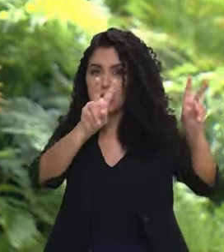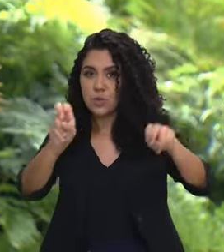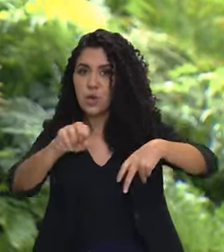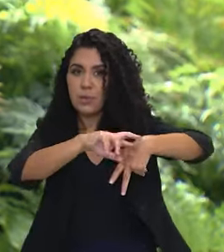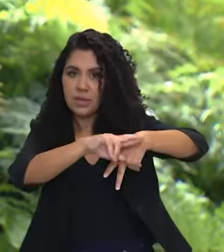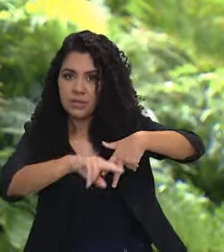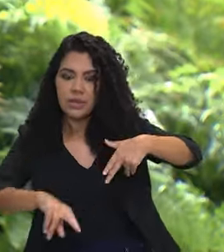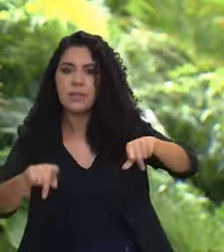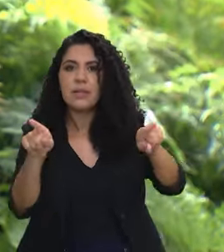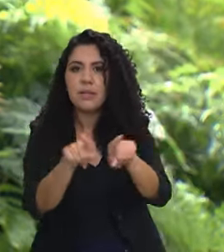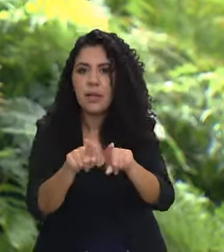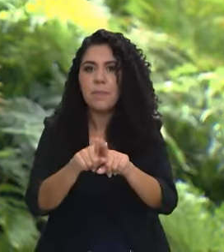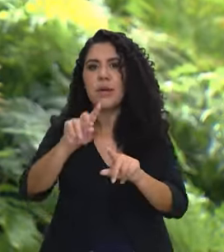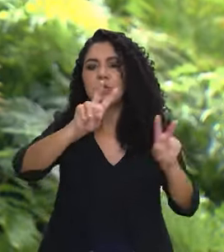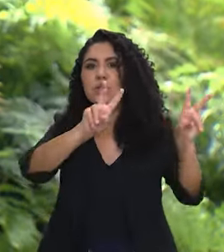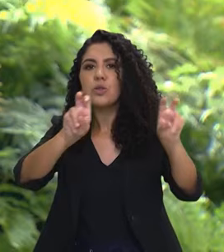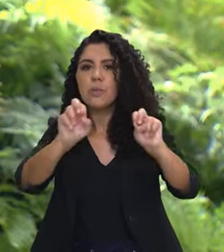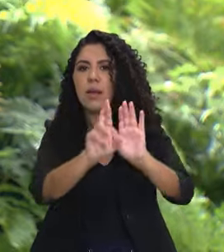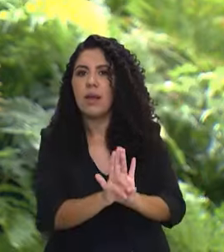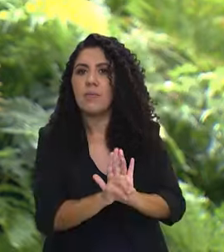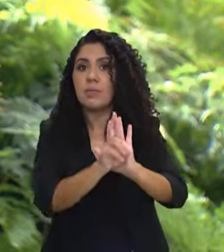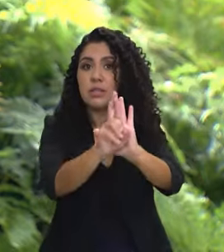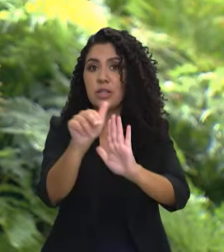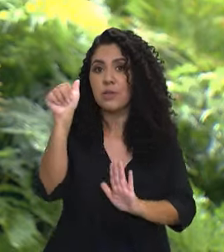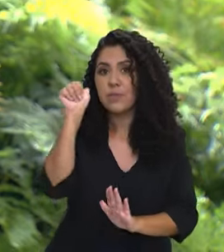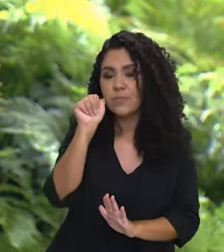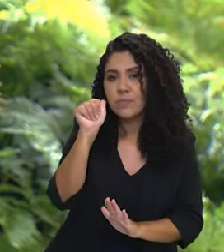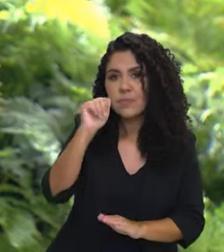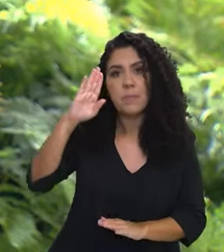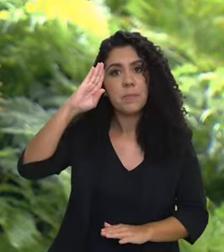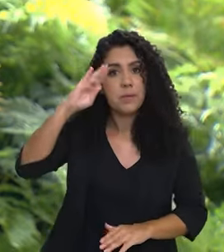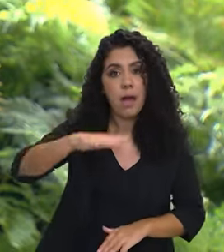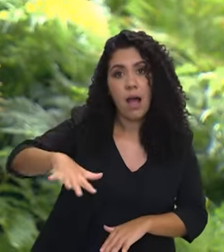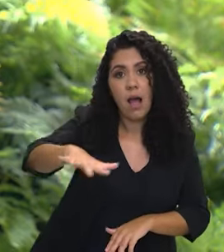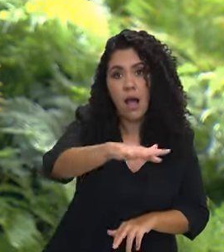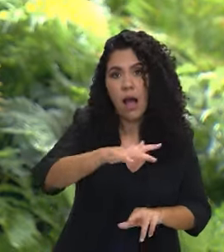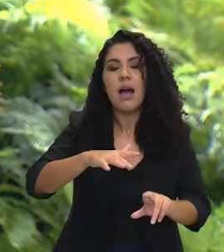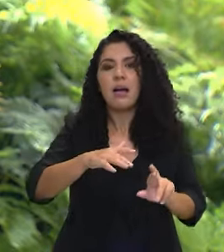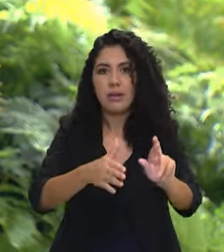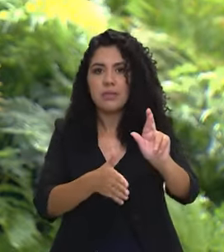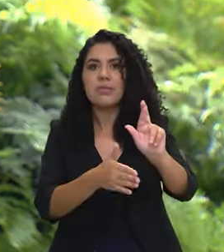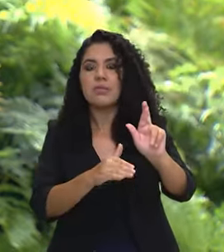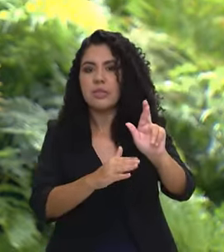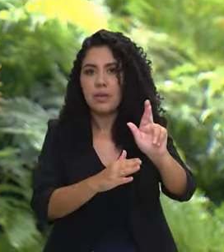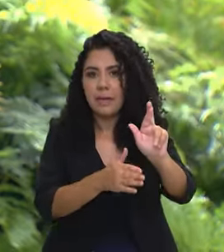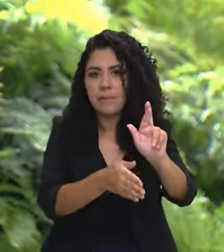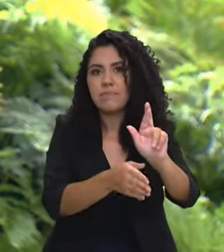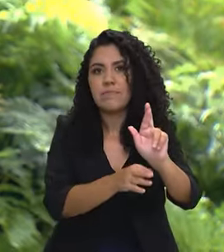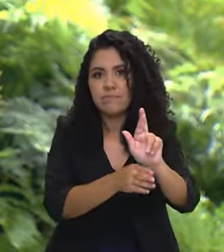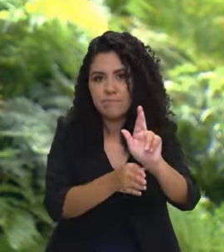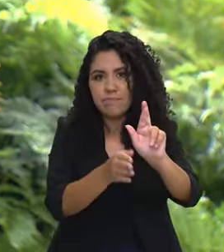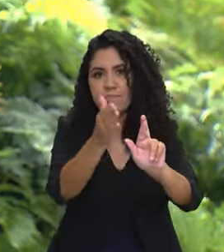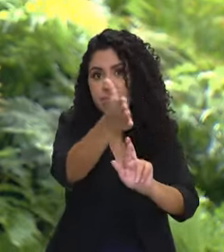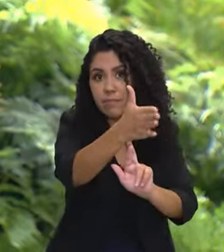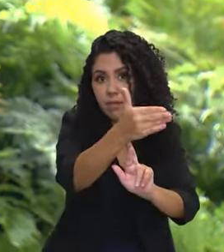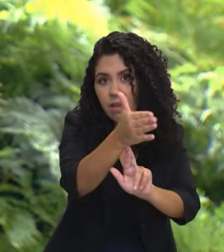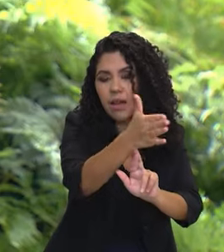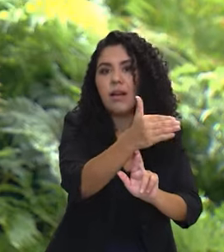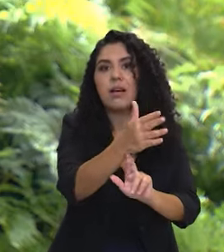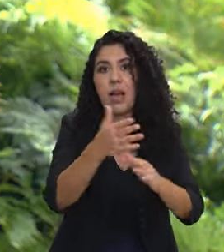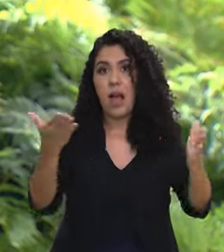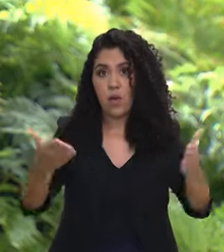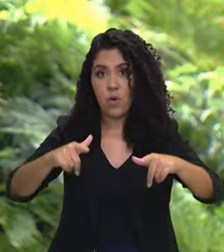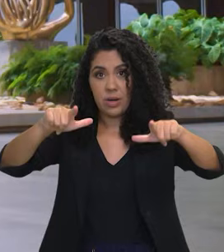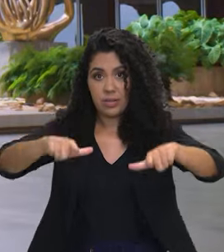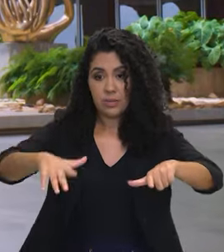também sobre a presença feminina na carreira diplomática, eu achei importante a gente filmar aqui, porque esse lugar onde a gente está